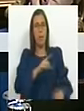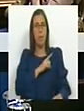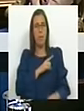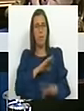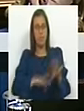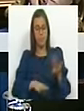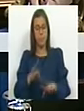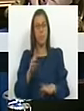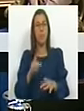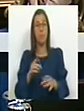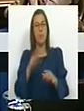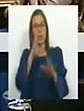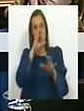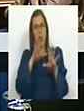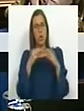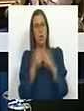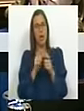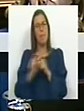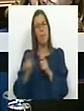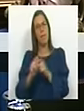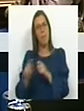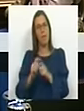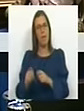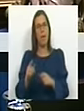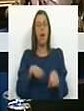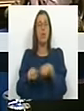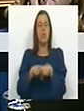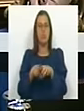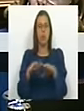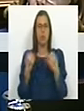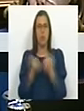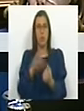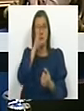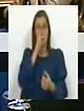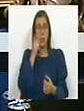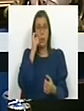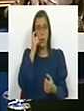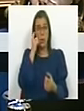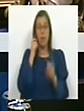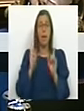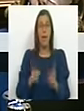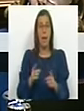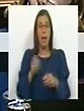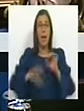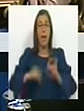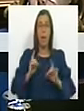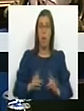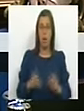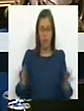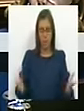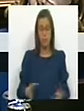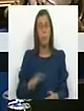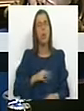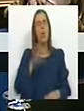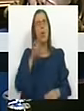a fazer o Estado Social e a subsidiar as políticas sociais do Estado. É isso que está aqui em causa. Ou os senhores